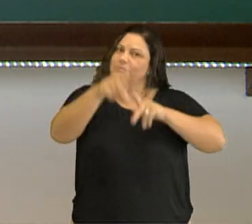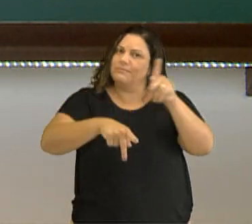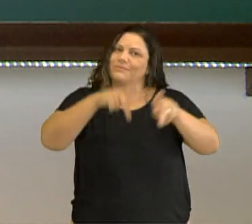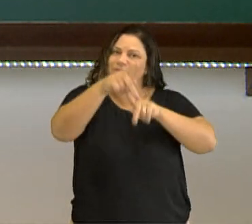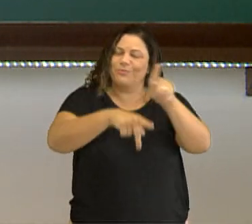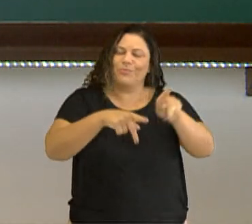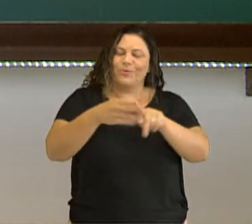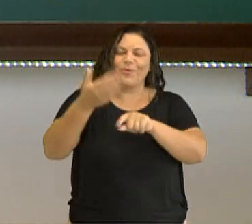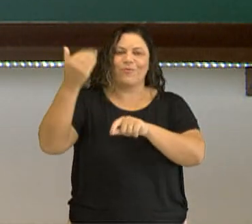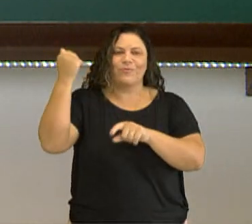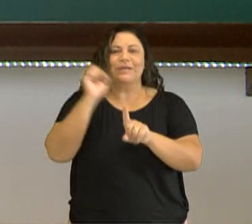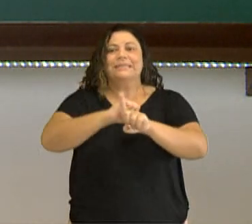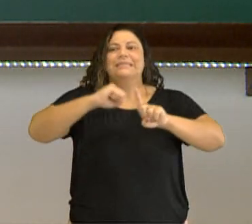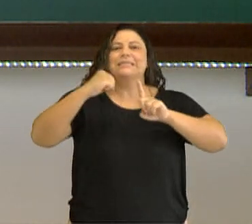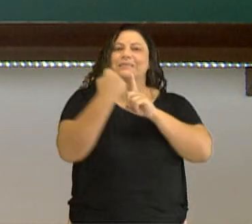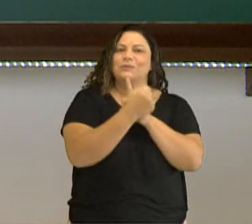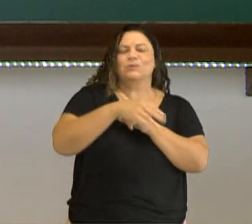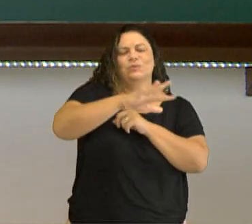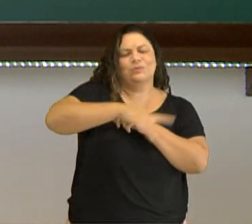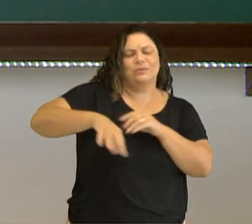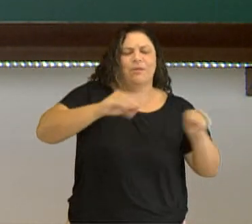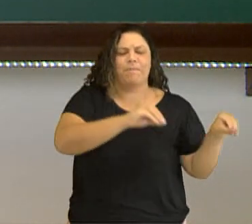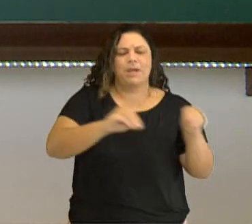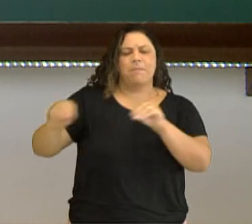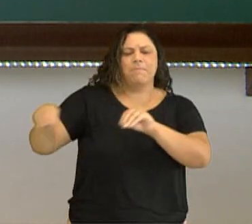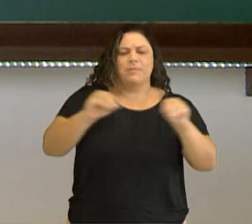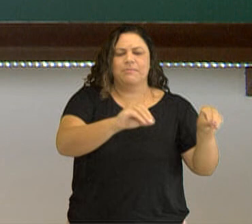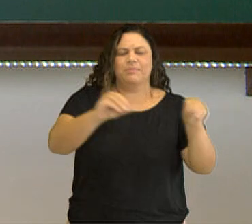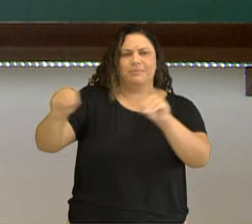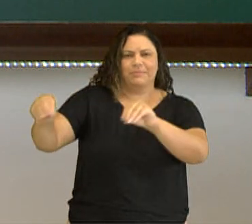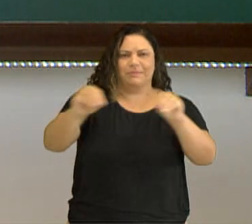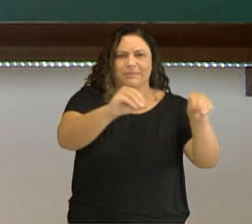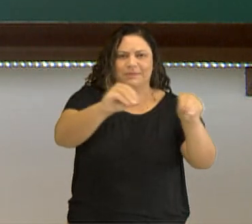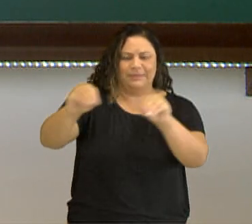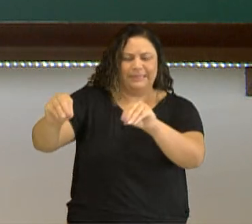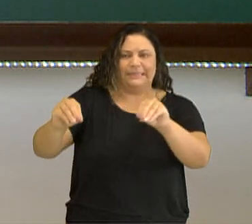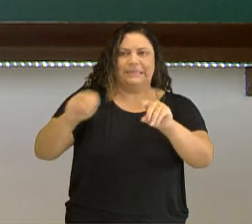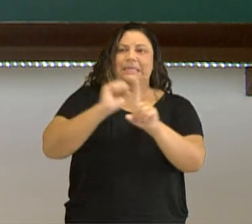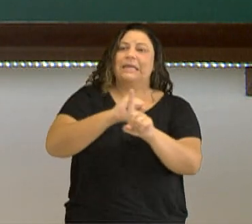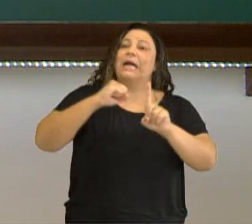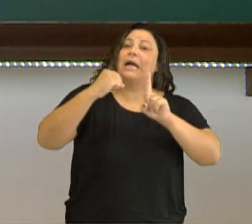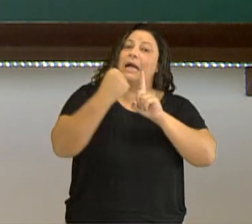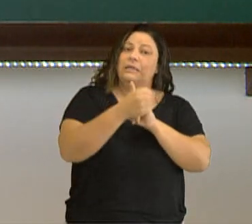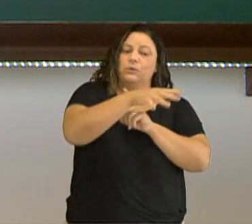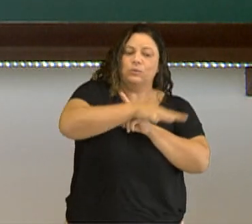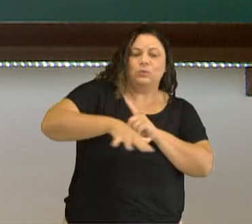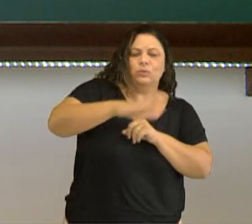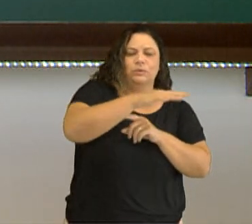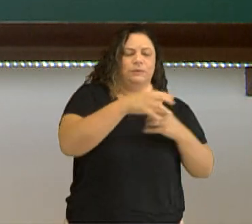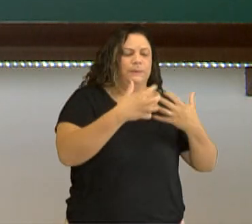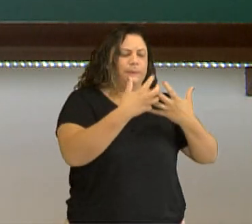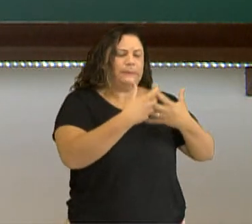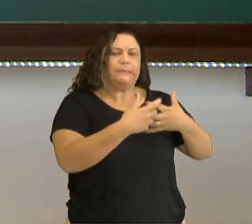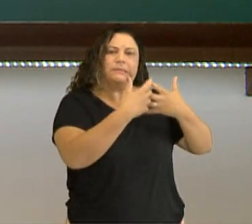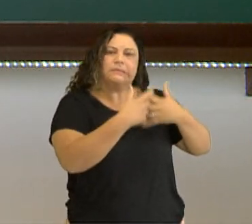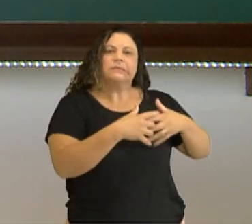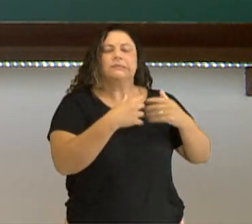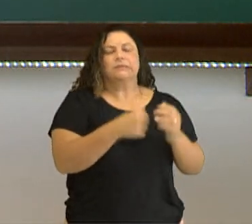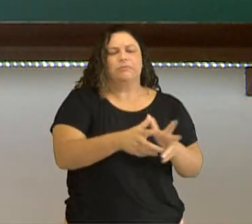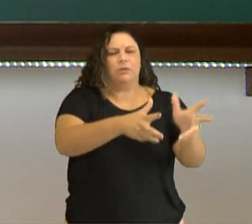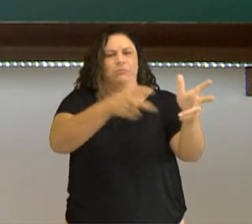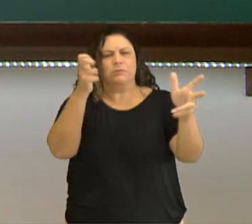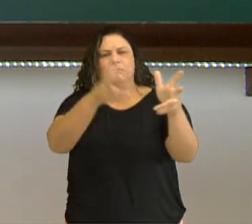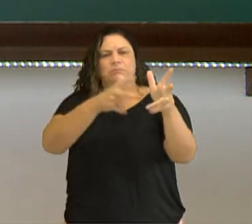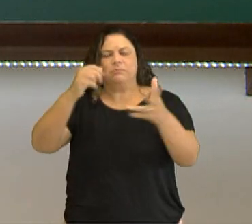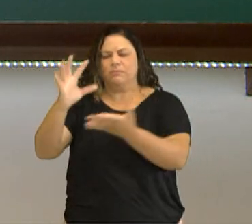desde sociedades, né, desde povos nômades a sociedades mais complexas, desde povos que eram